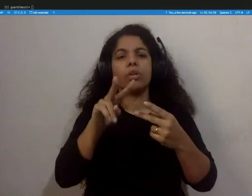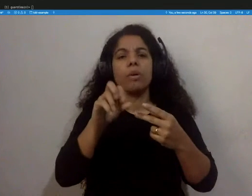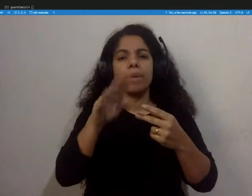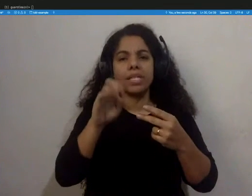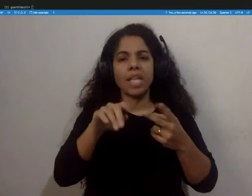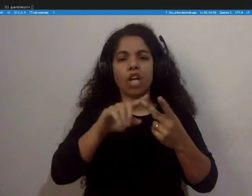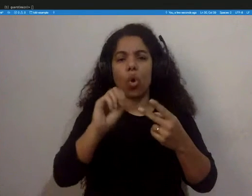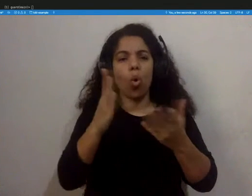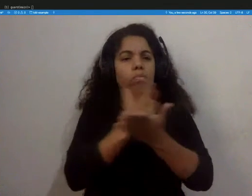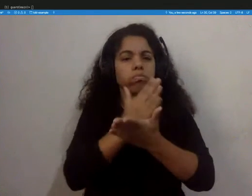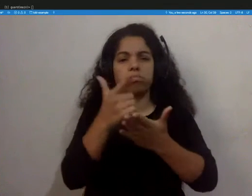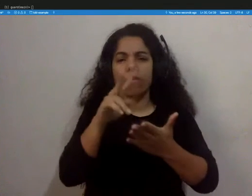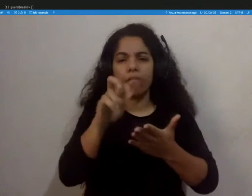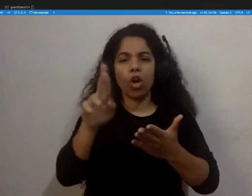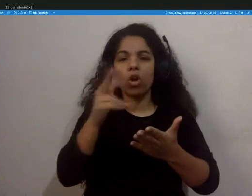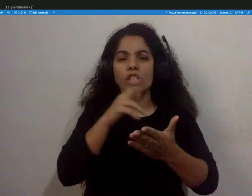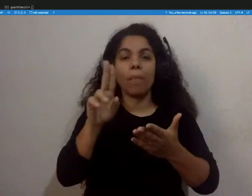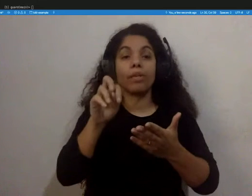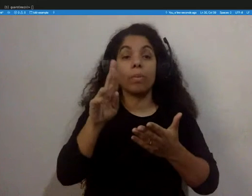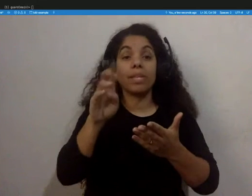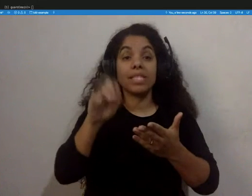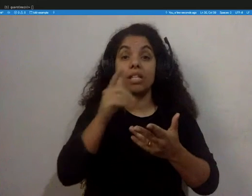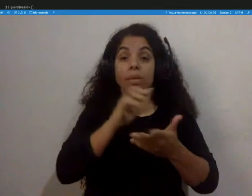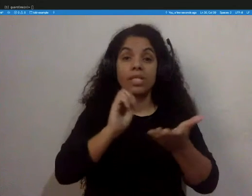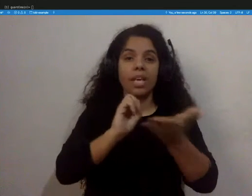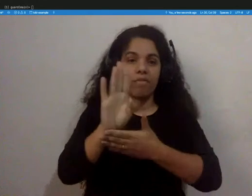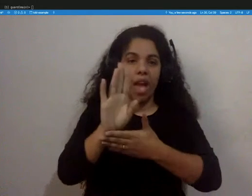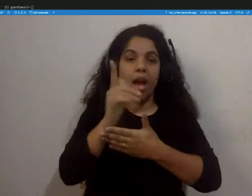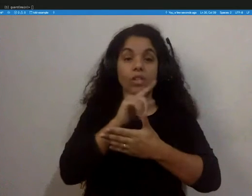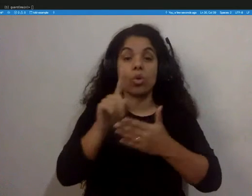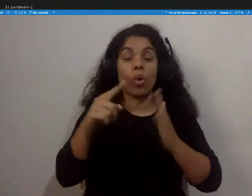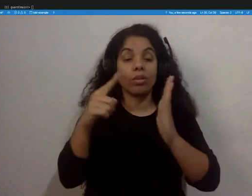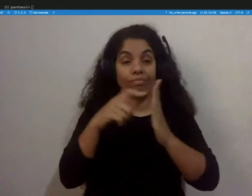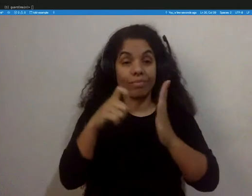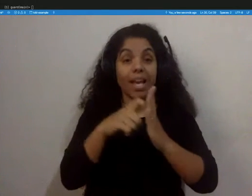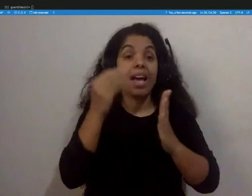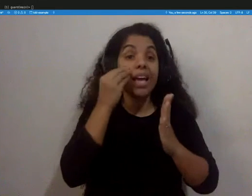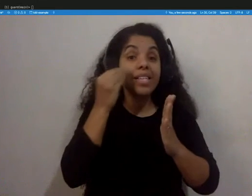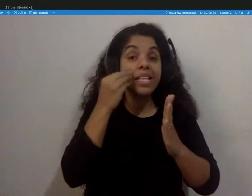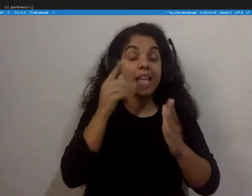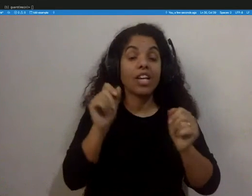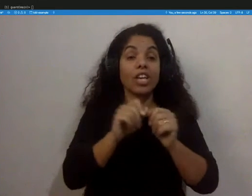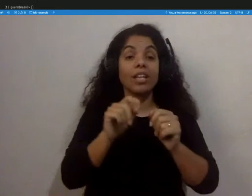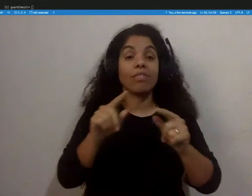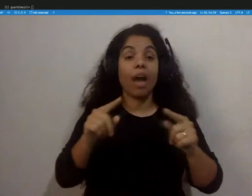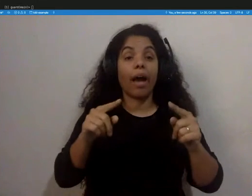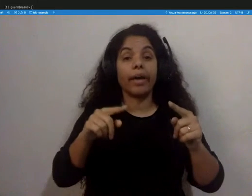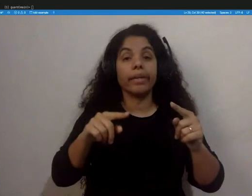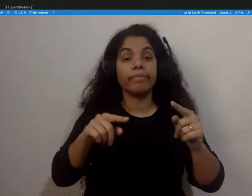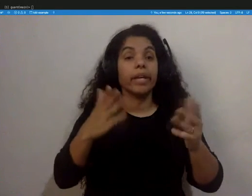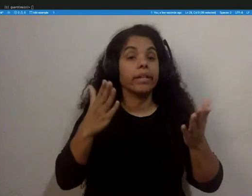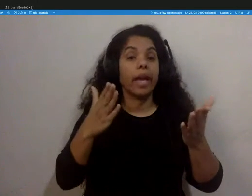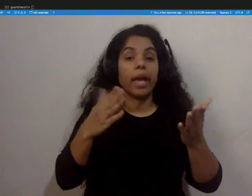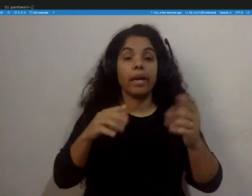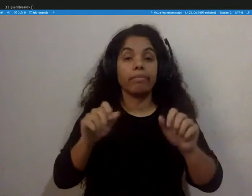mensagem para ele ser enviado. Quando eu rodar esse teste ele vai quebrar por 2 motivos. Um dos motivos,